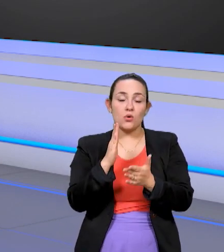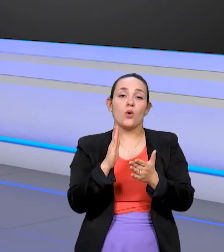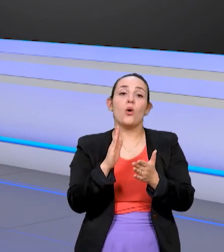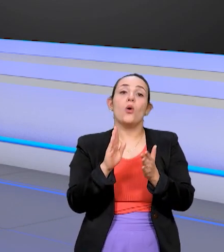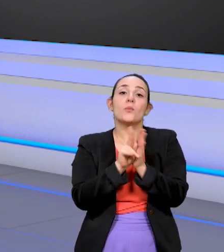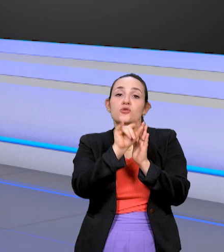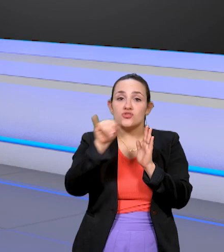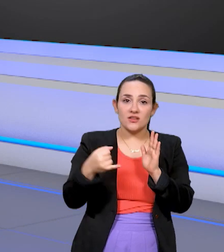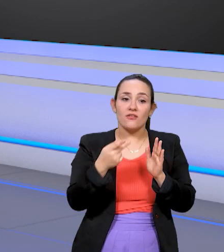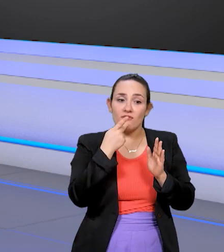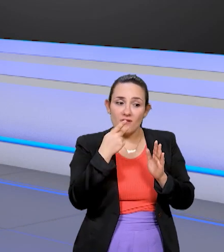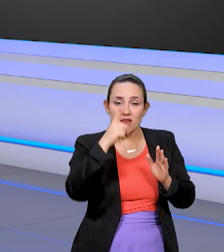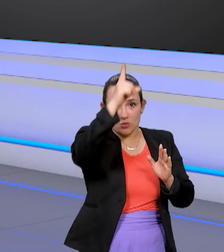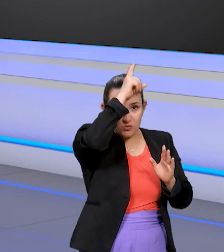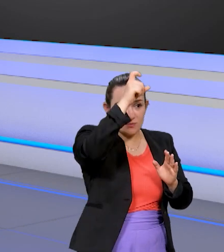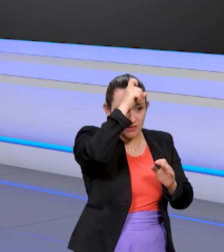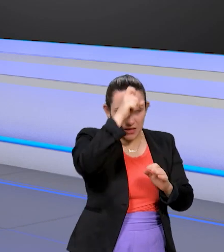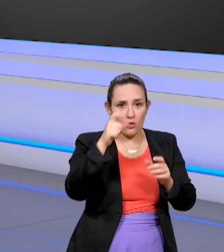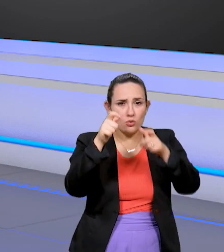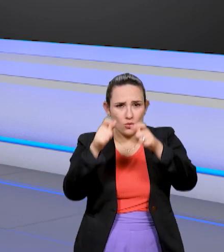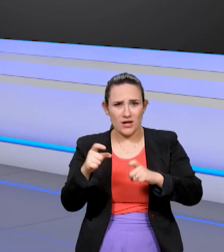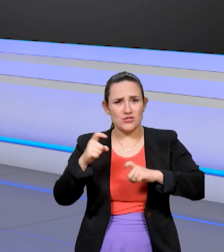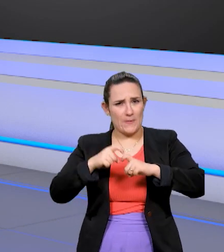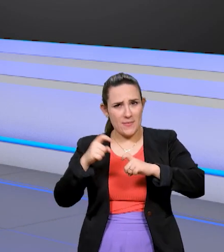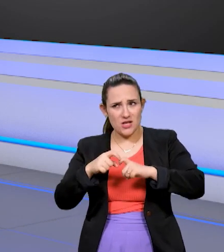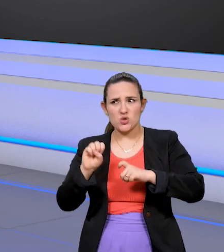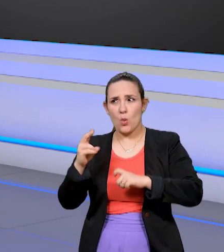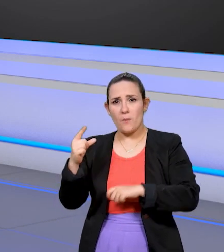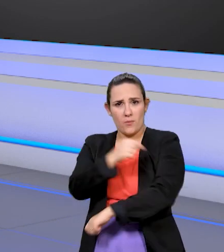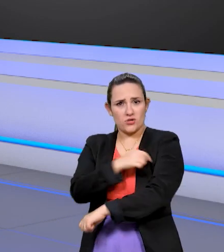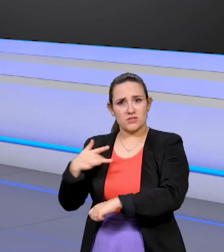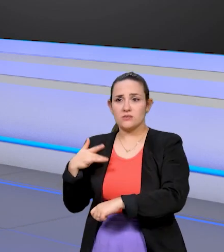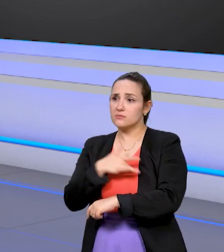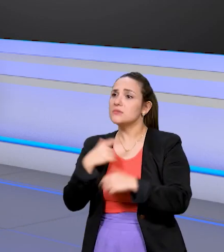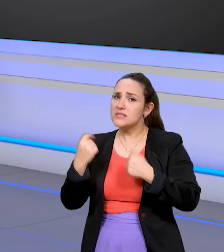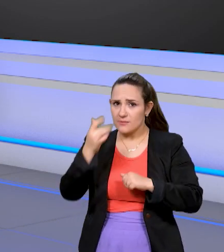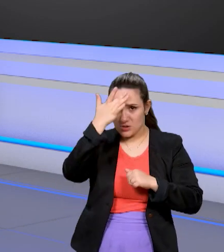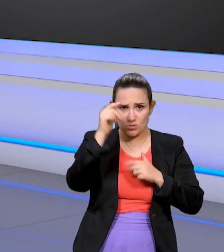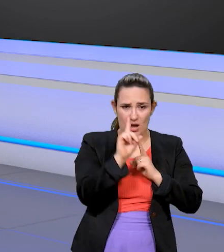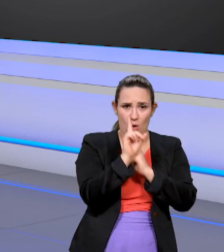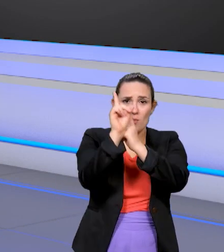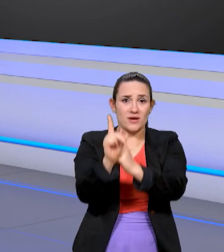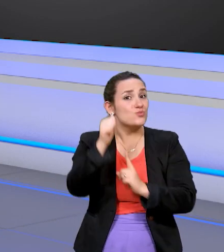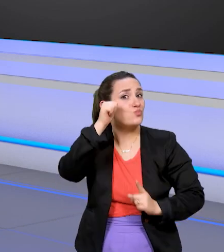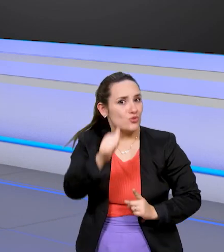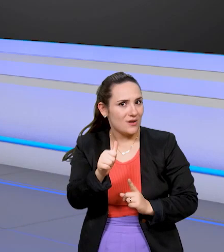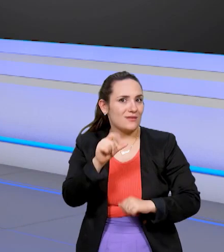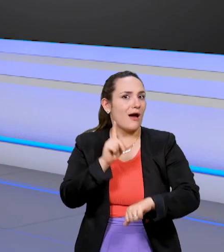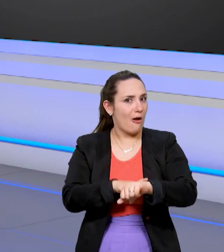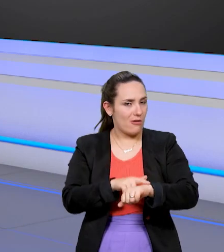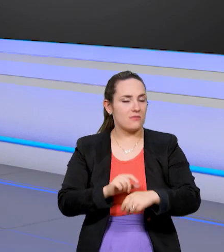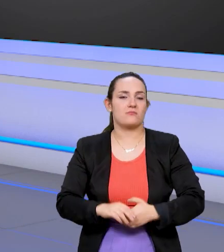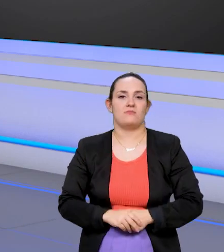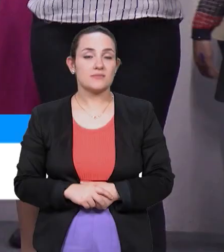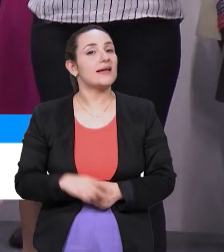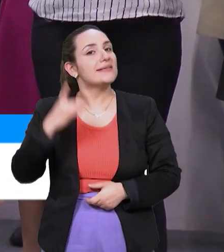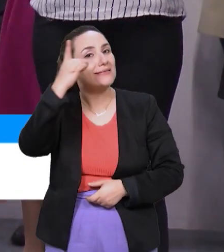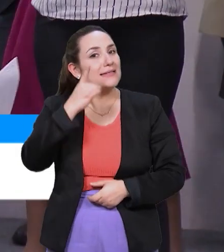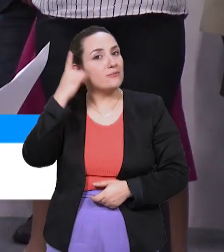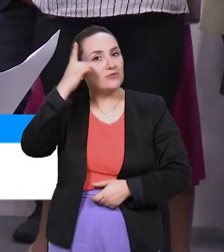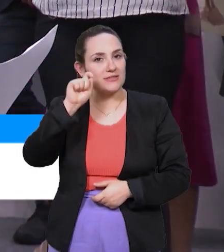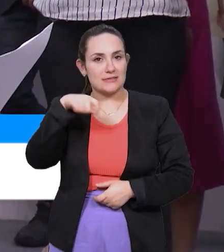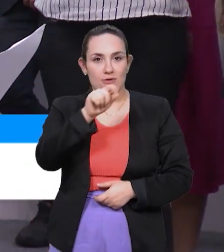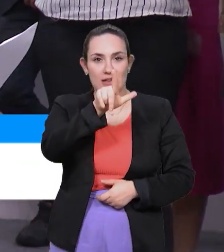que orienta hospitais, clínicas e postos de saúde a disponibilizarem acompanhante, também mulher.